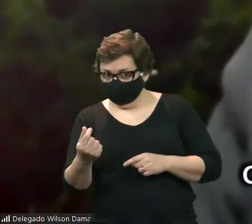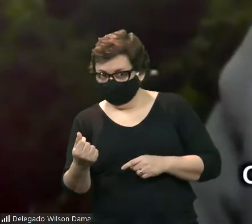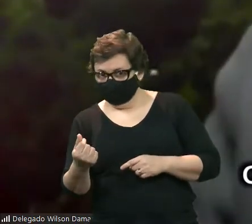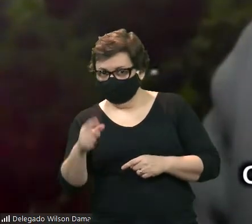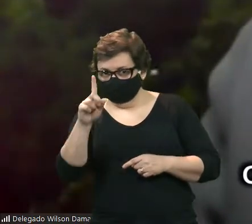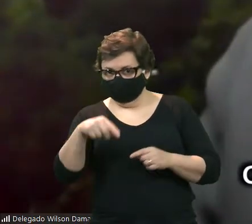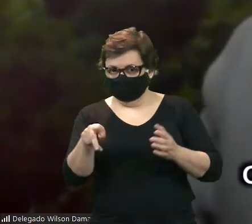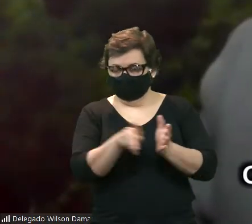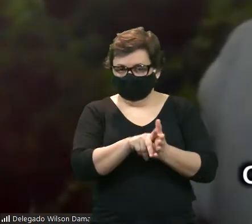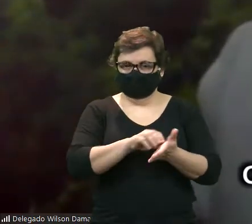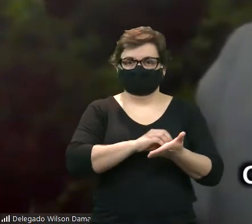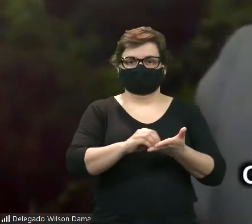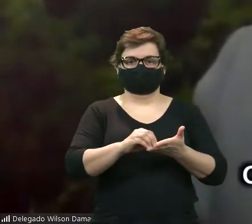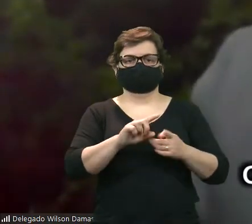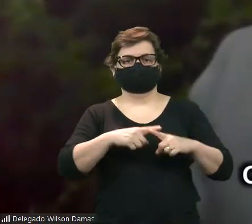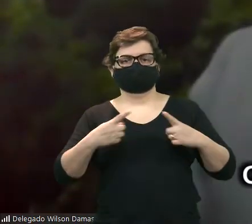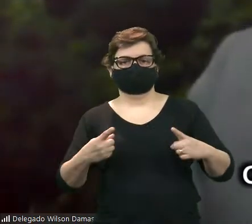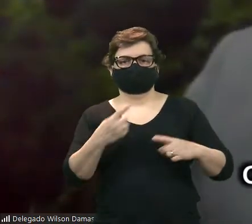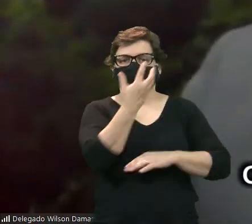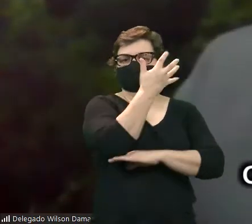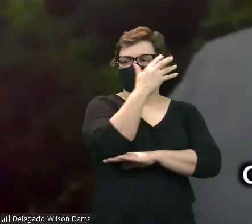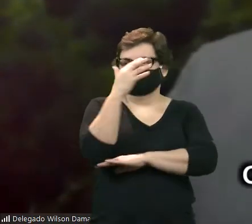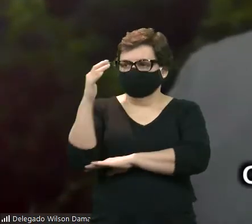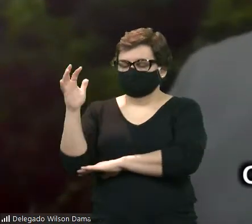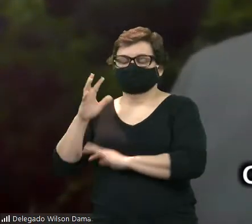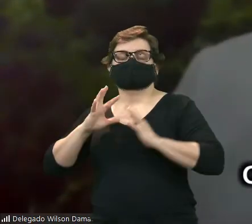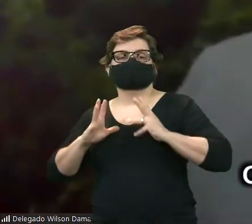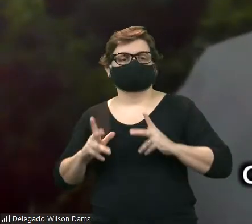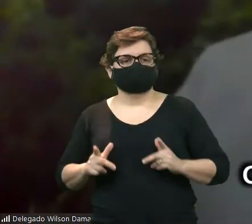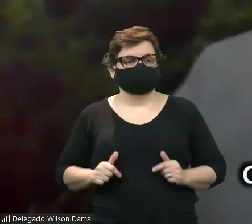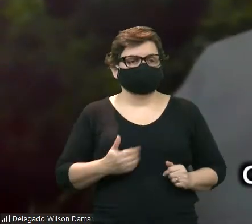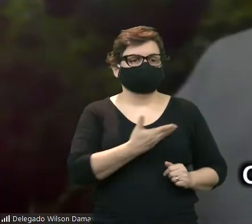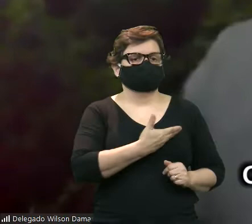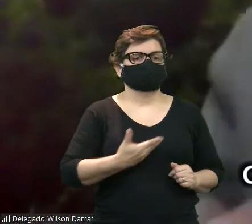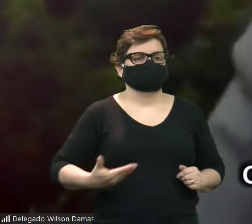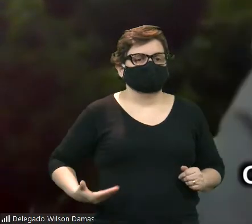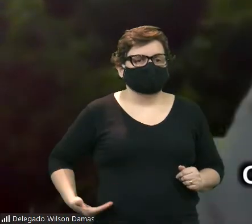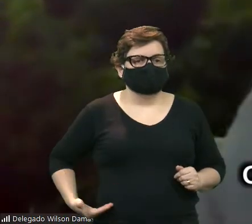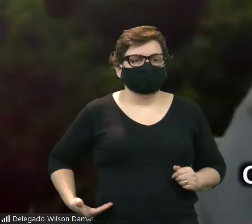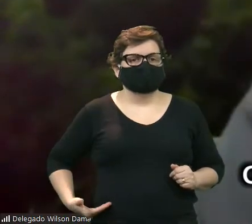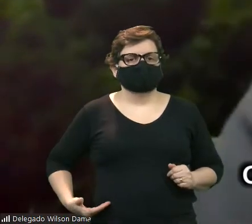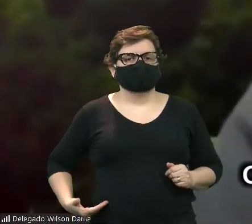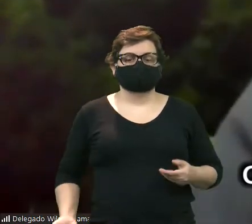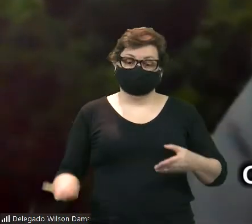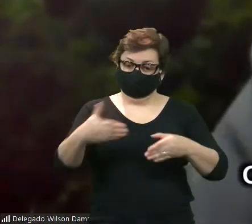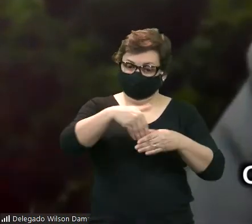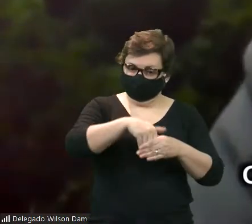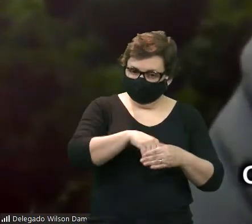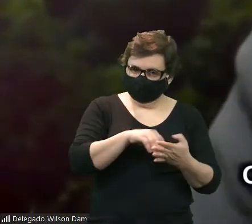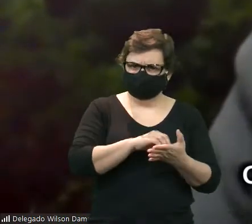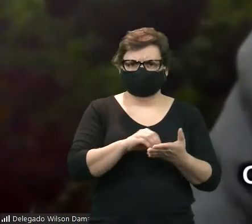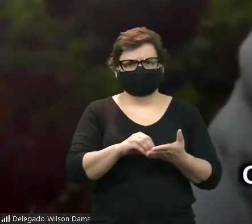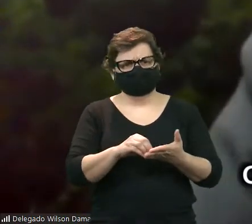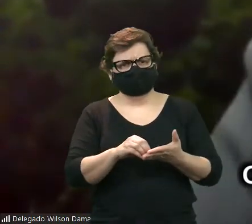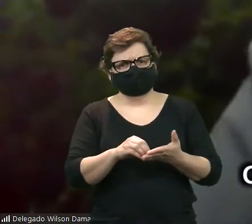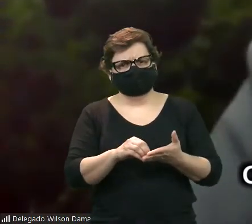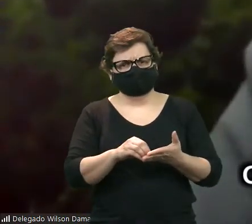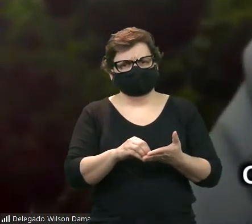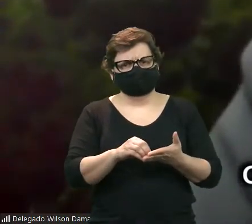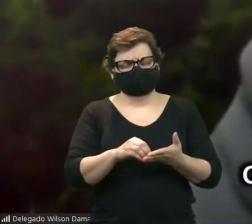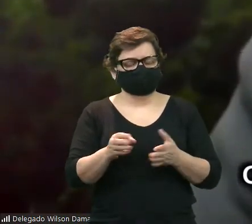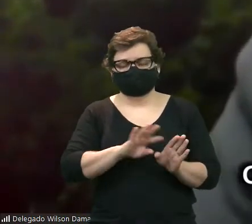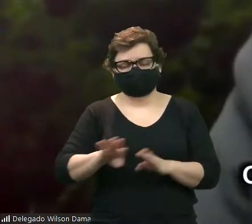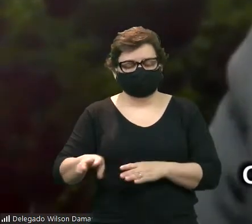secretaria. Agora, Secretaria do Meio Ambiente e Limpeza Pública, na Secretaria da Fazenda, aliás,